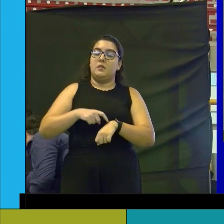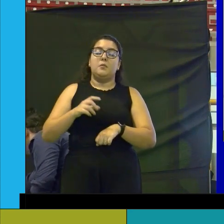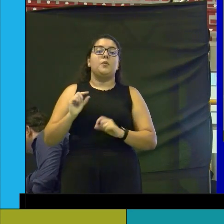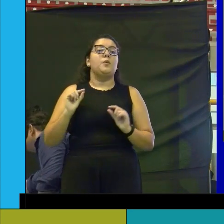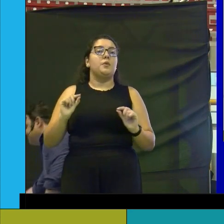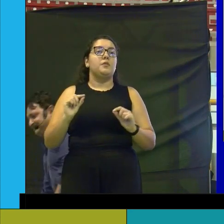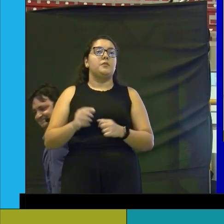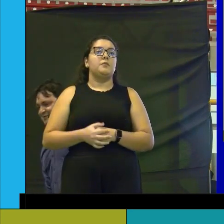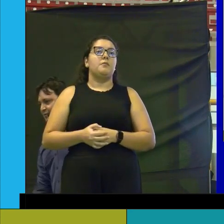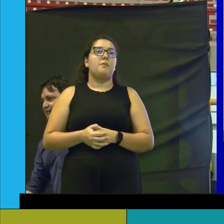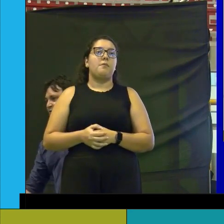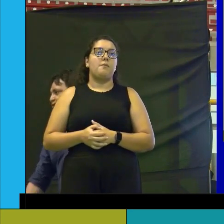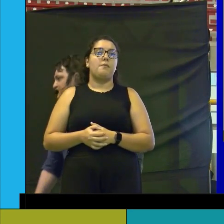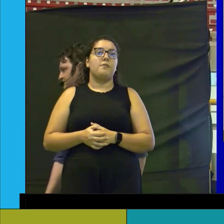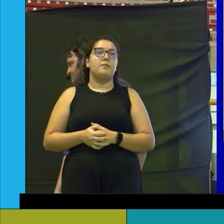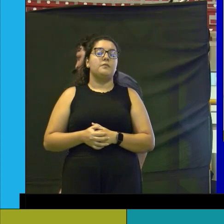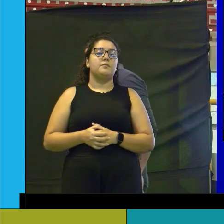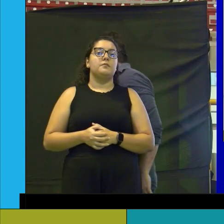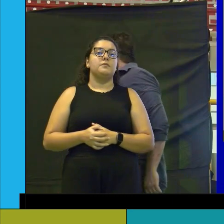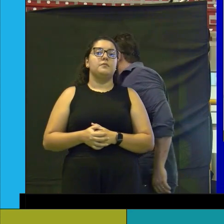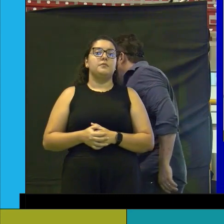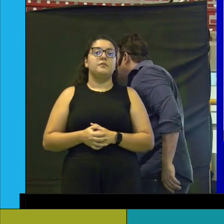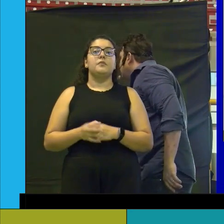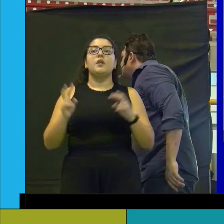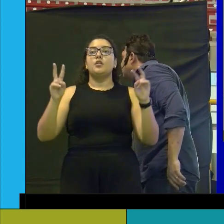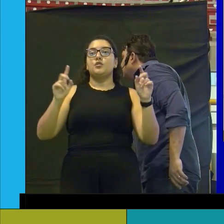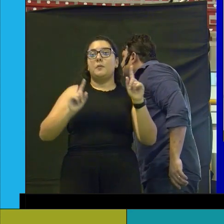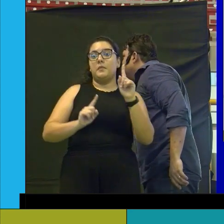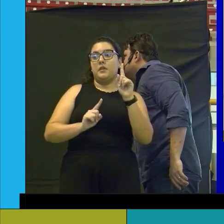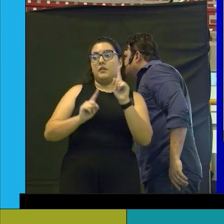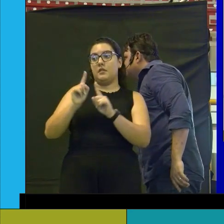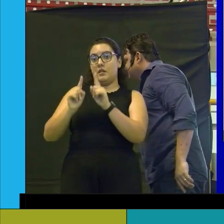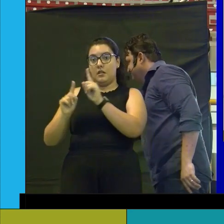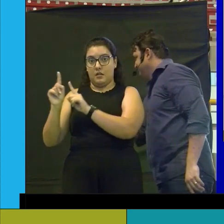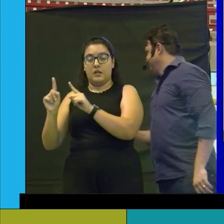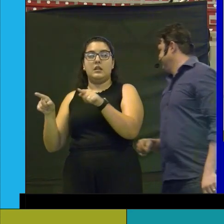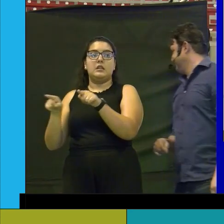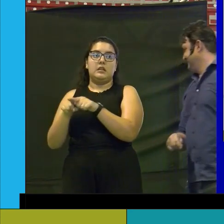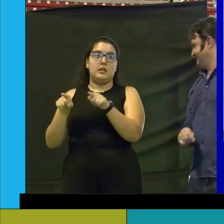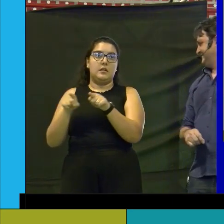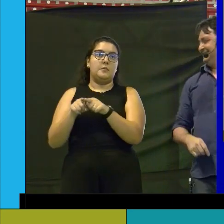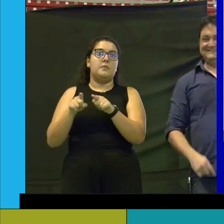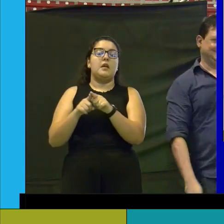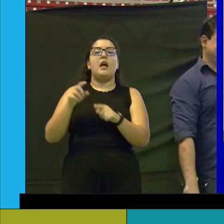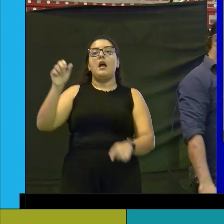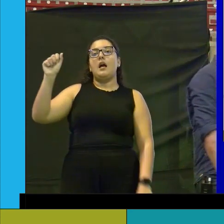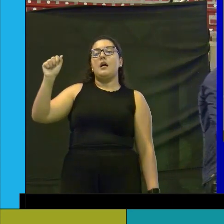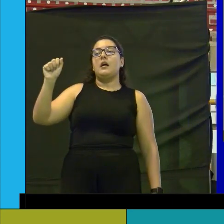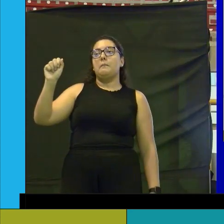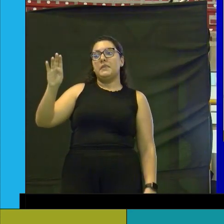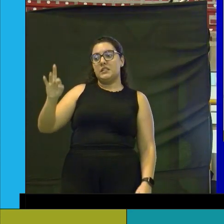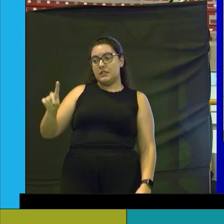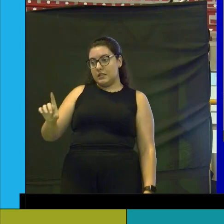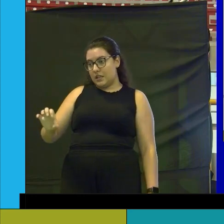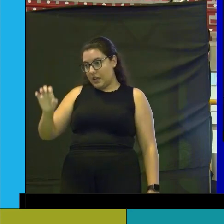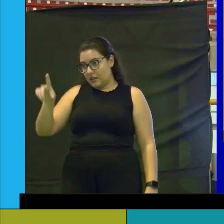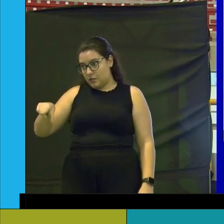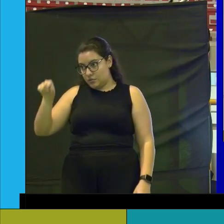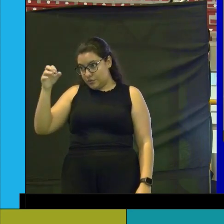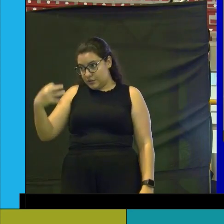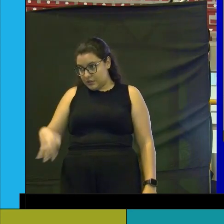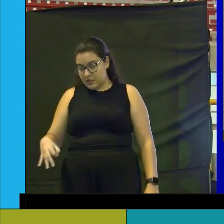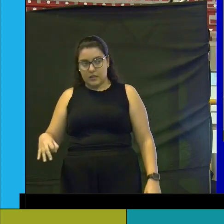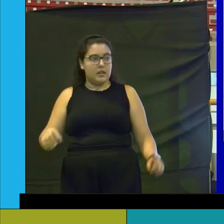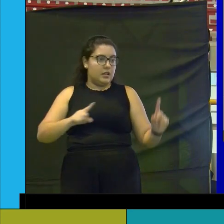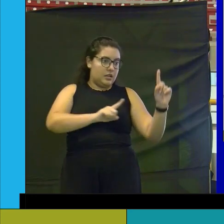viu? Eu olhava para o gráfico Continua lindo. e olharia logo para as opções. Ora, se eu tenho um gráfico e